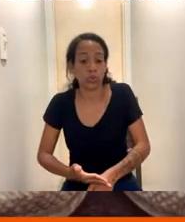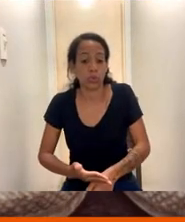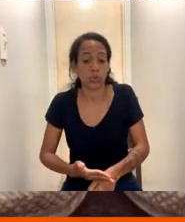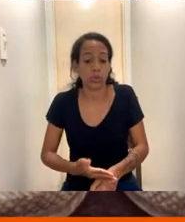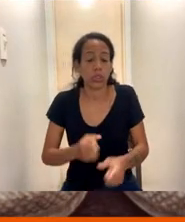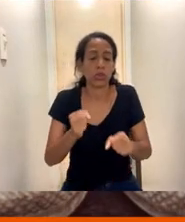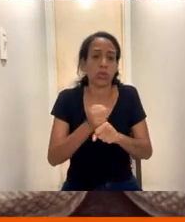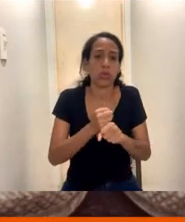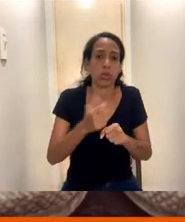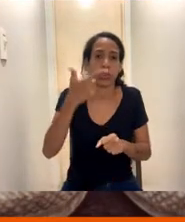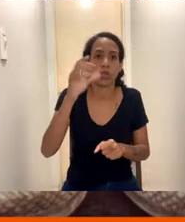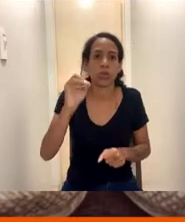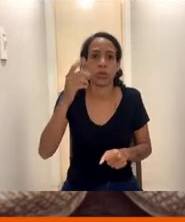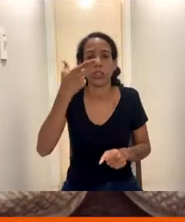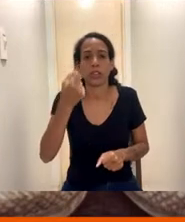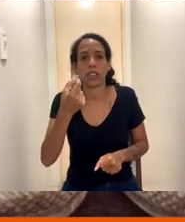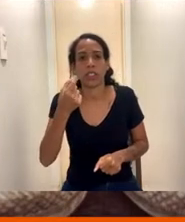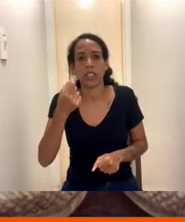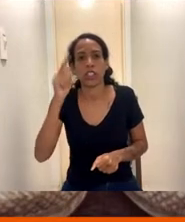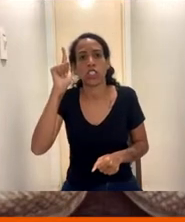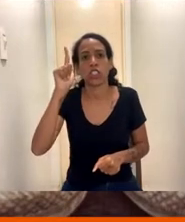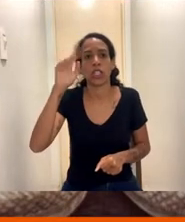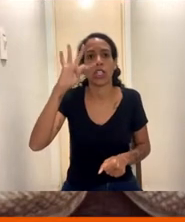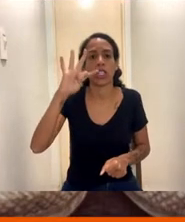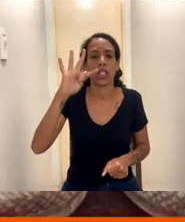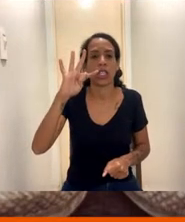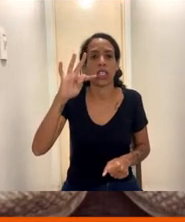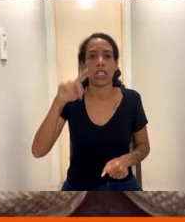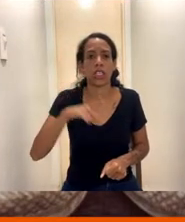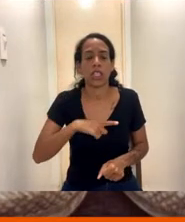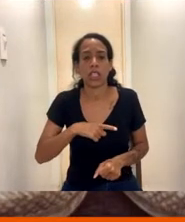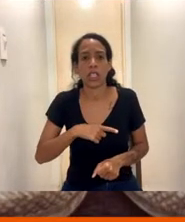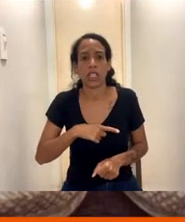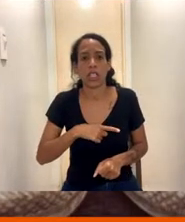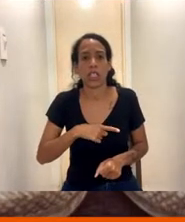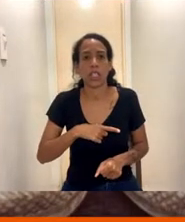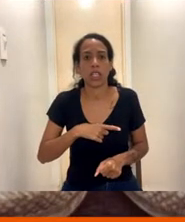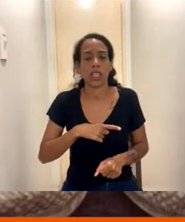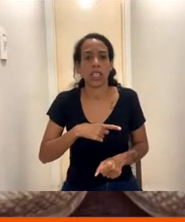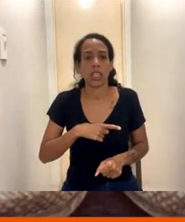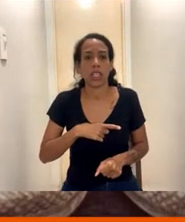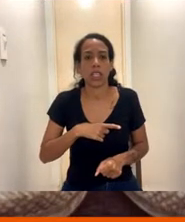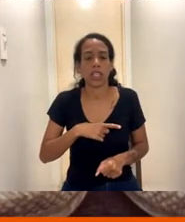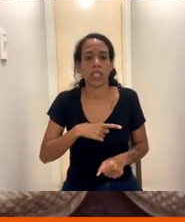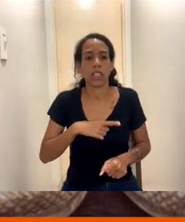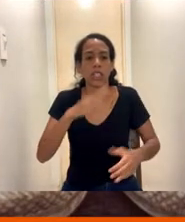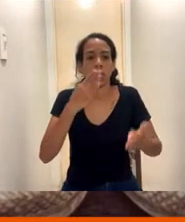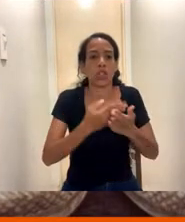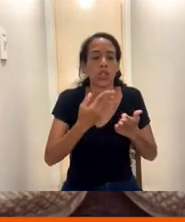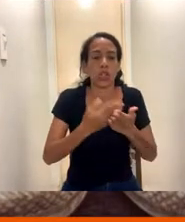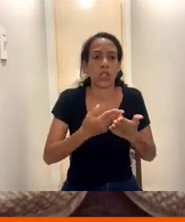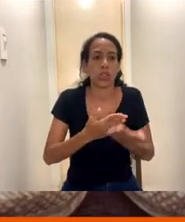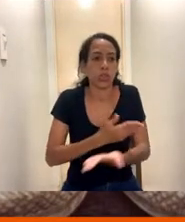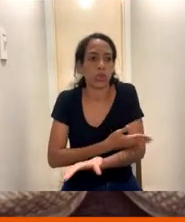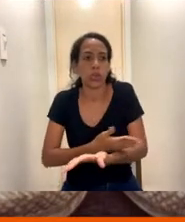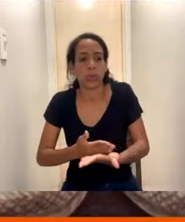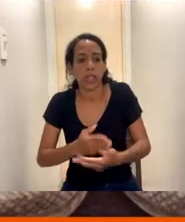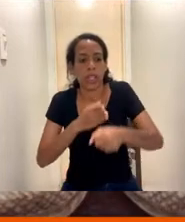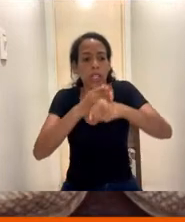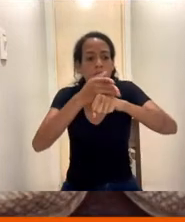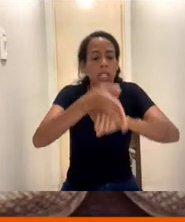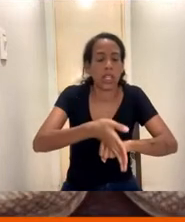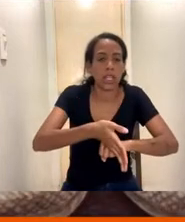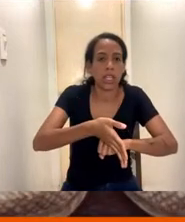de 2020 o GT foi recomposto e esse colegiado coube a tarefa, né, de entregar